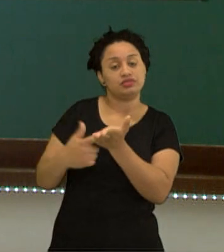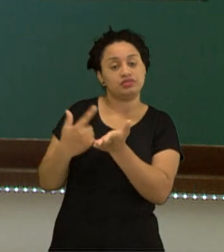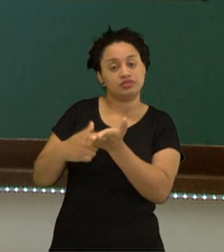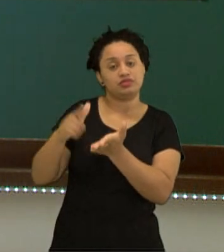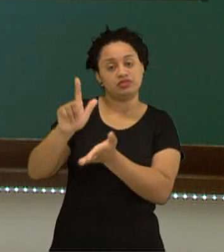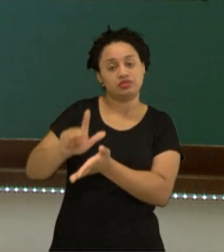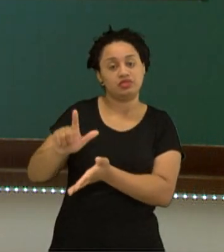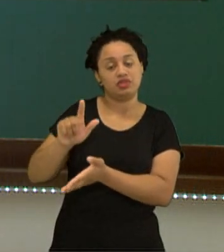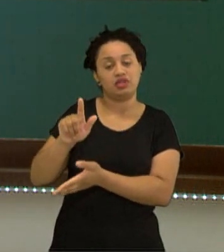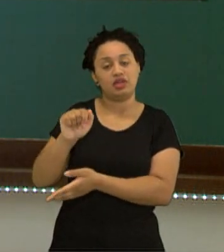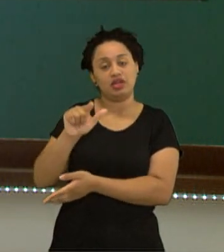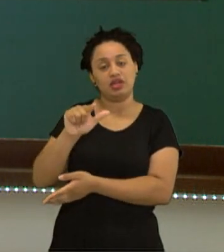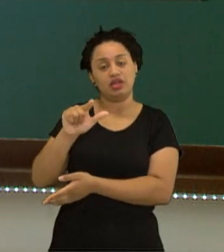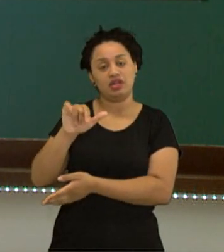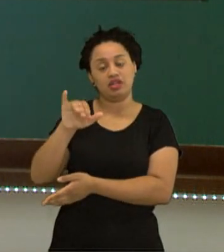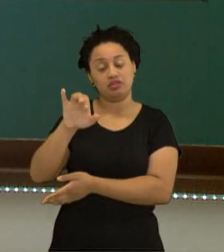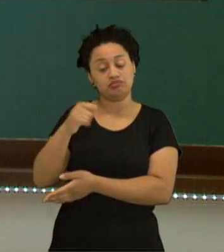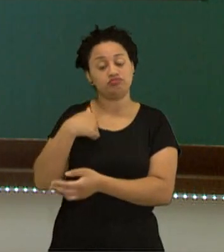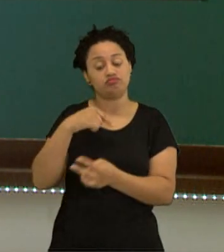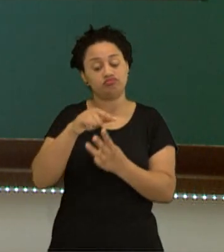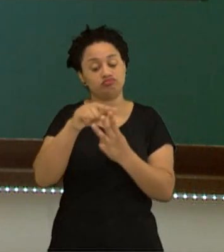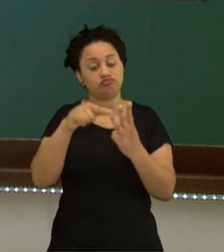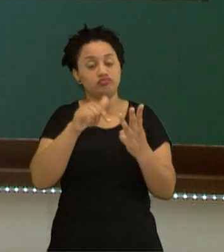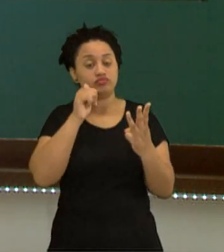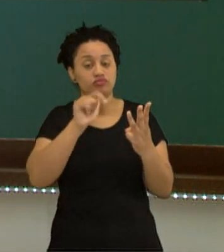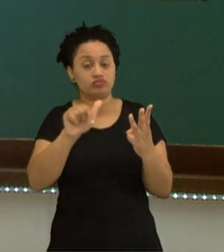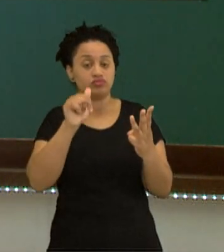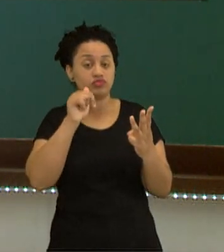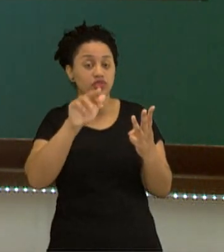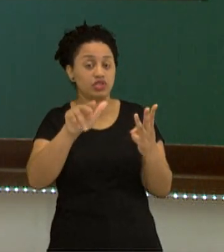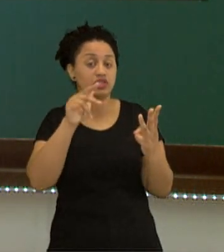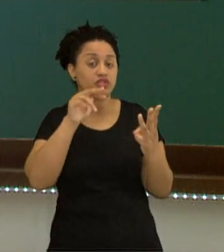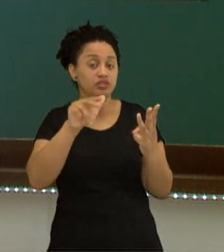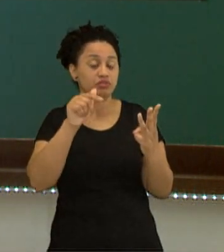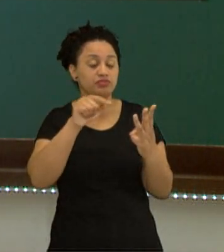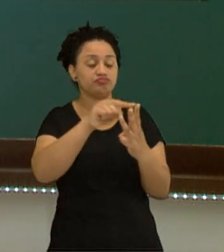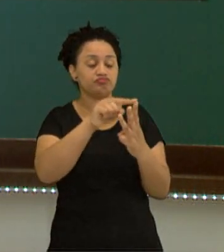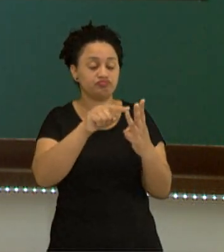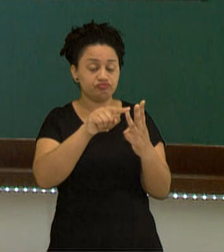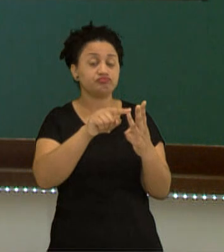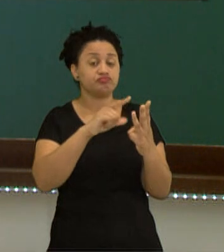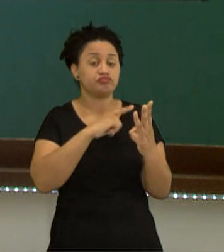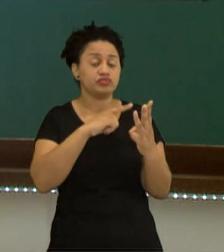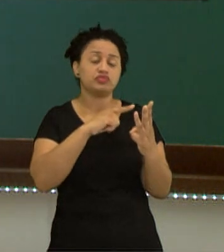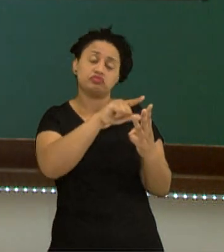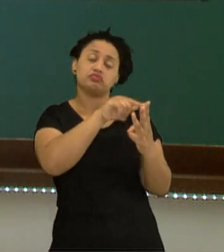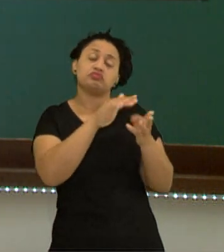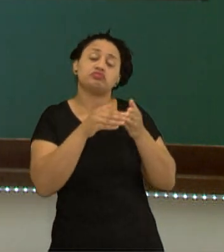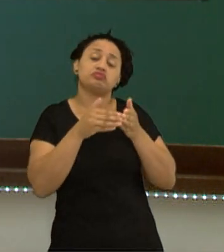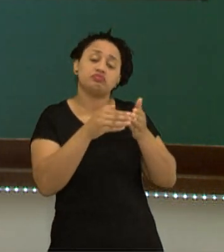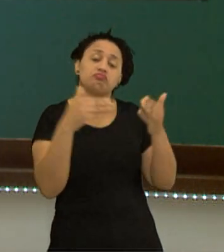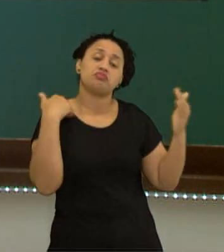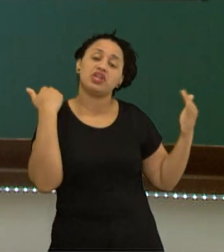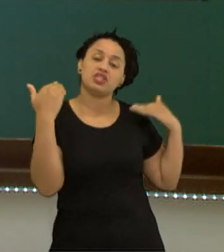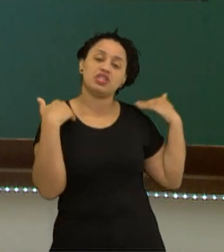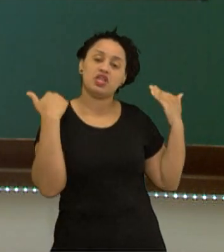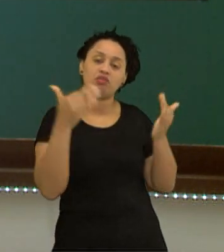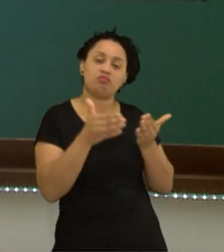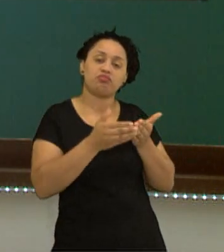traz que eram três irmãs, três meninas, que estavam entretidas aí,